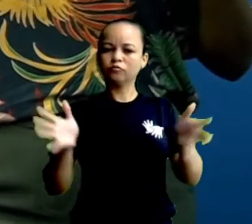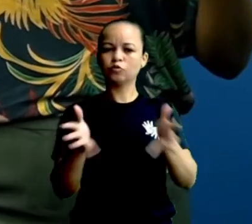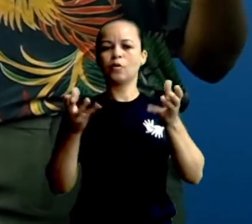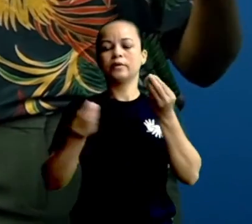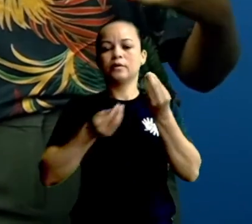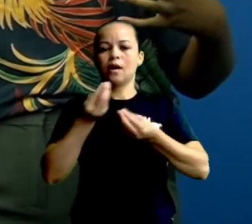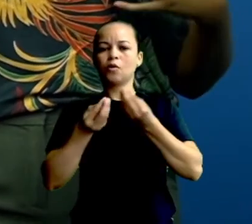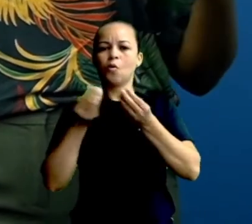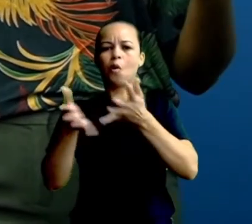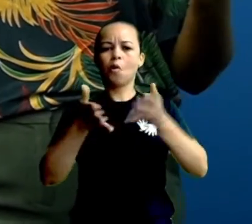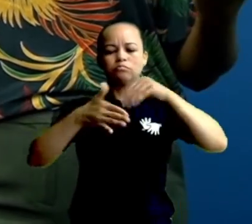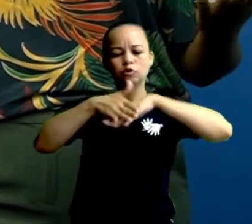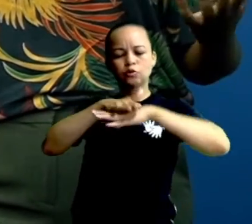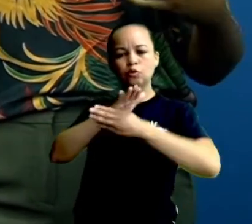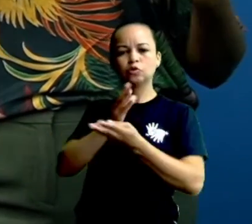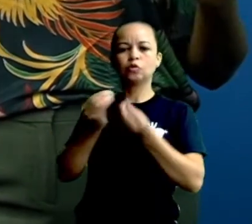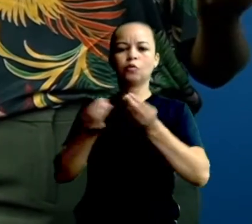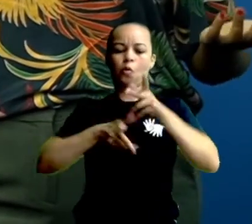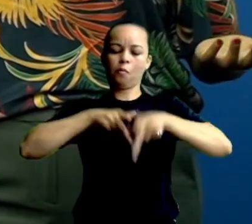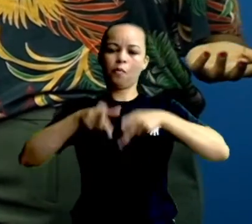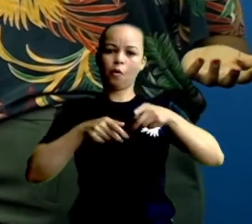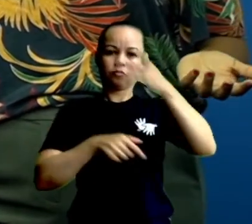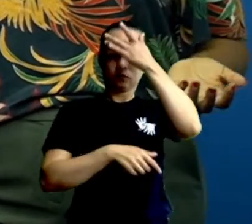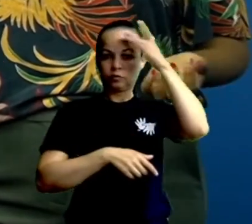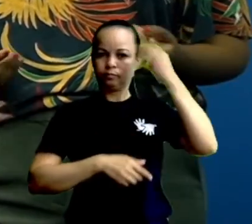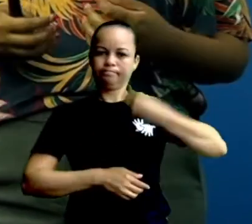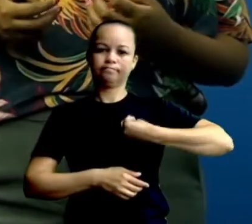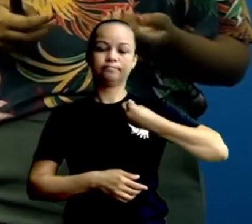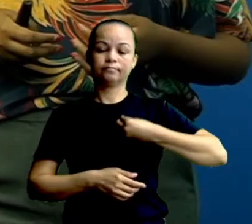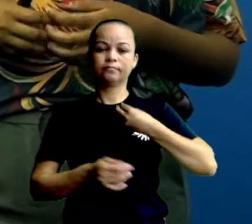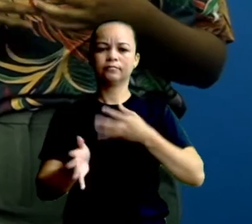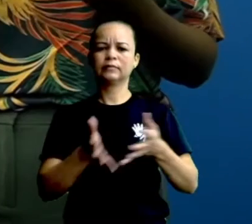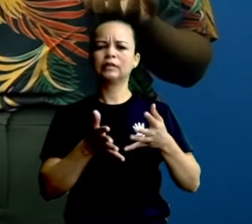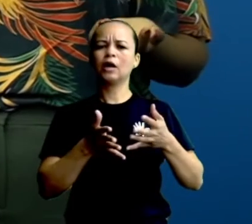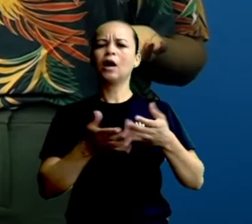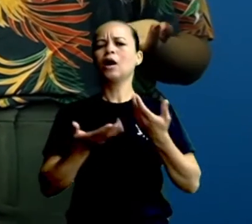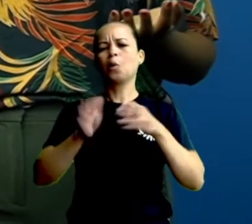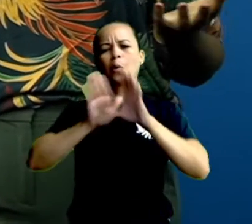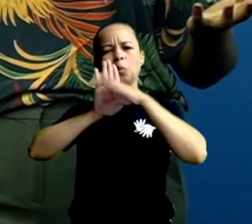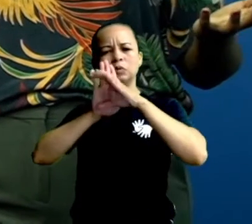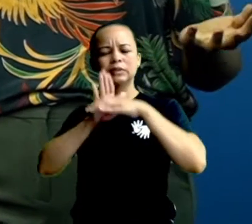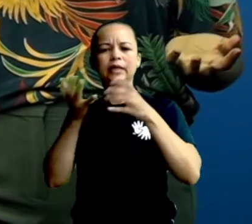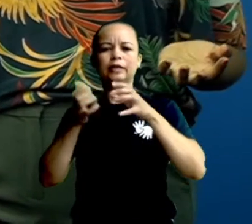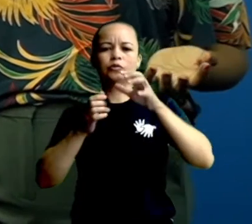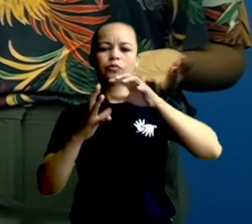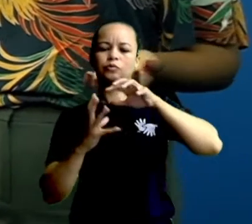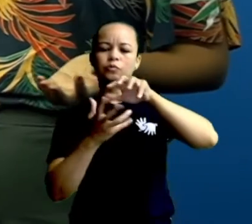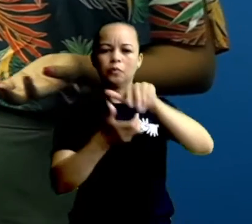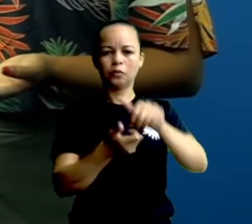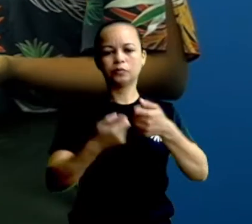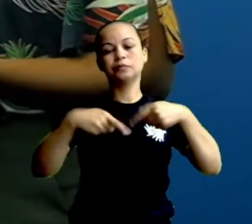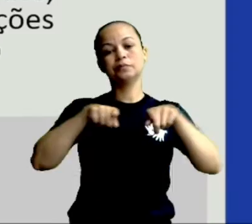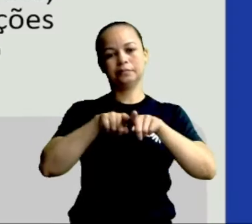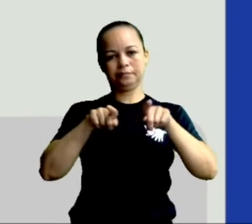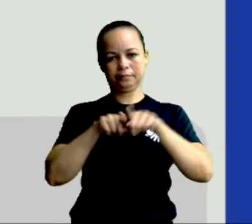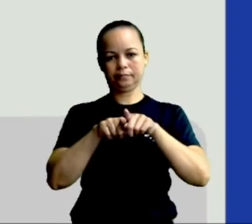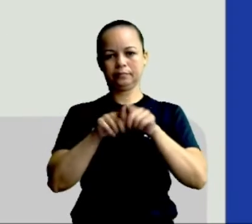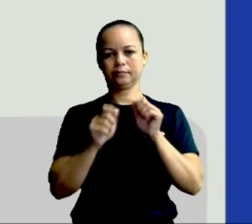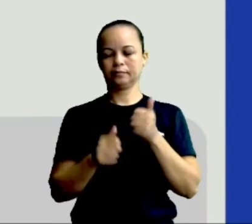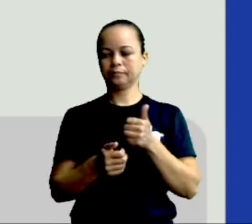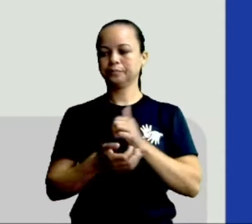na forma, no costume como os povos, as pessoas vivem. Conceitos de universo também, tá?